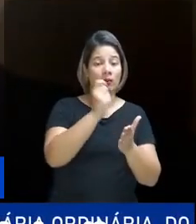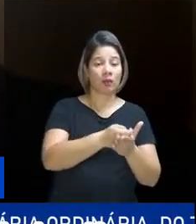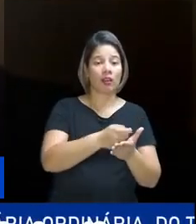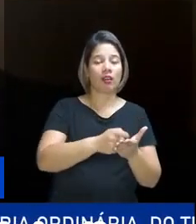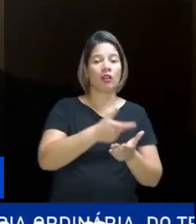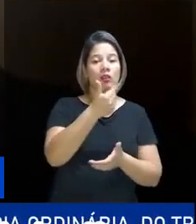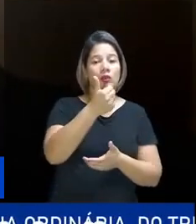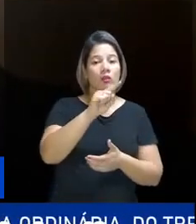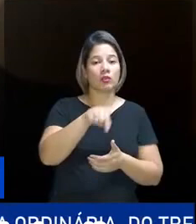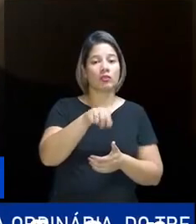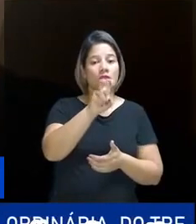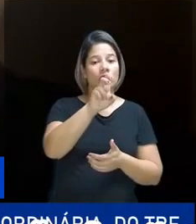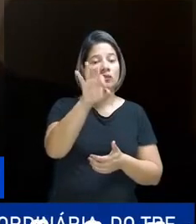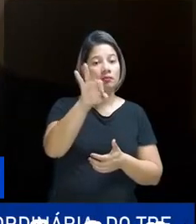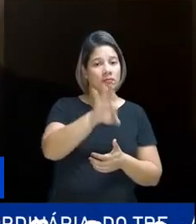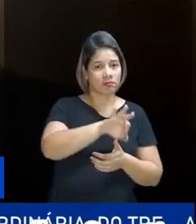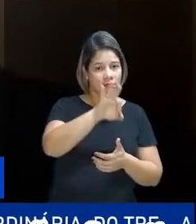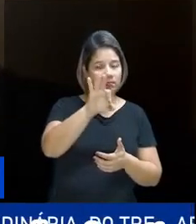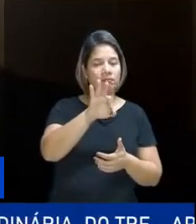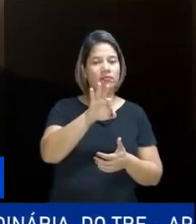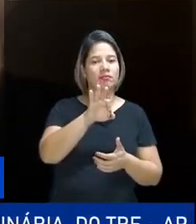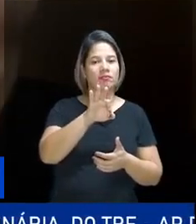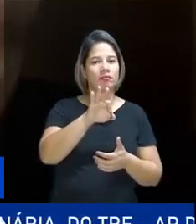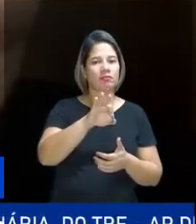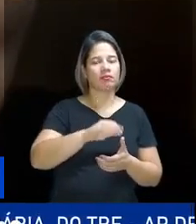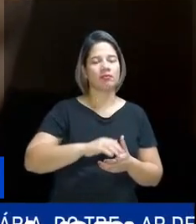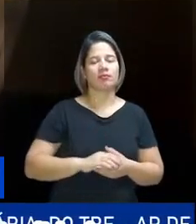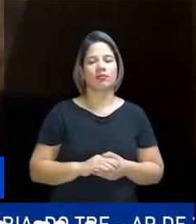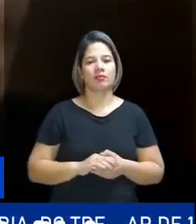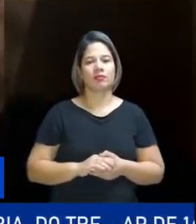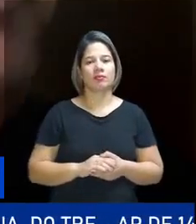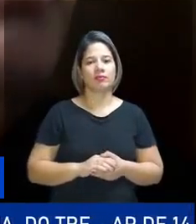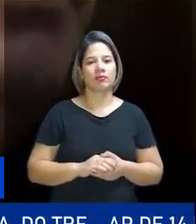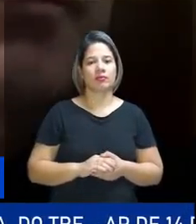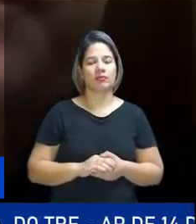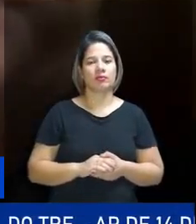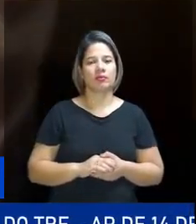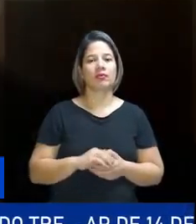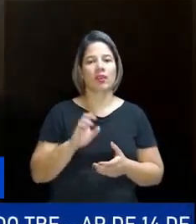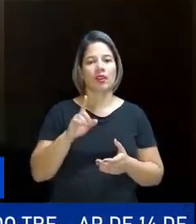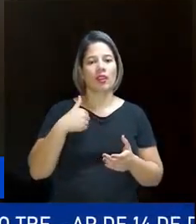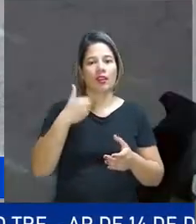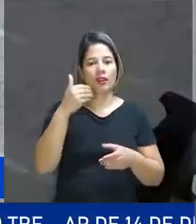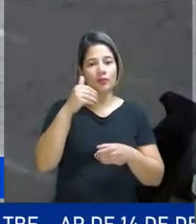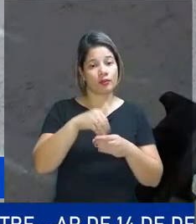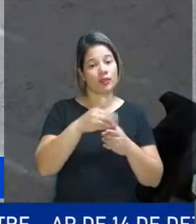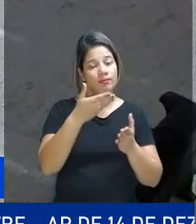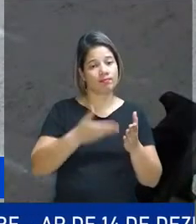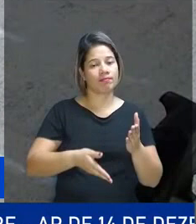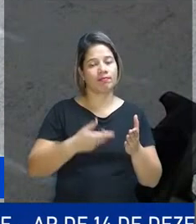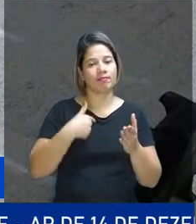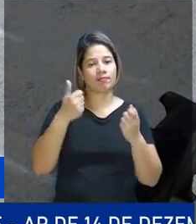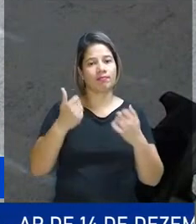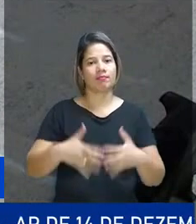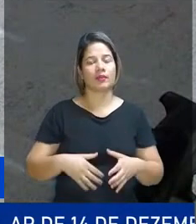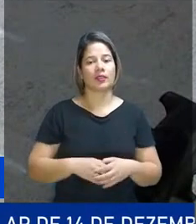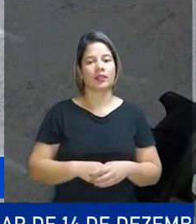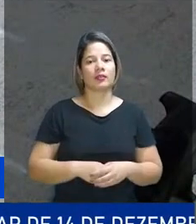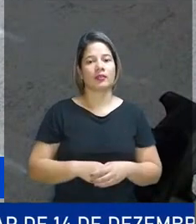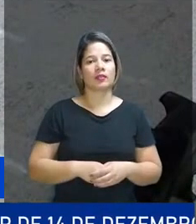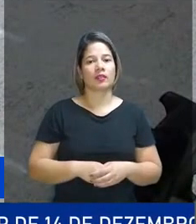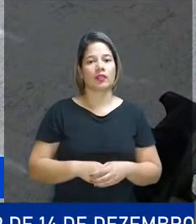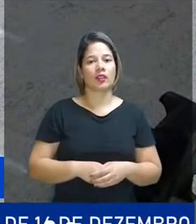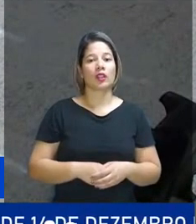12,5% sobre o valor percentual a ser destinado para a mesma finalidade. É como voto, senhor presidente. Vota o juiz Paulo